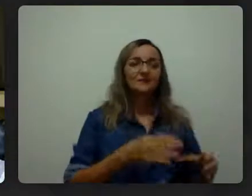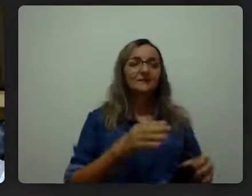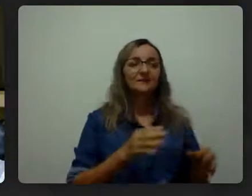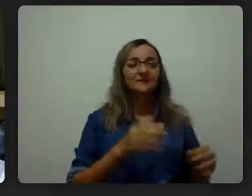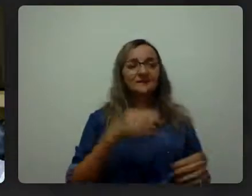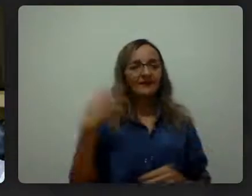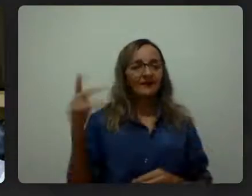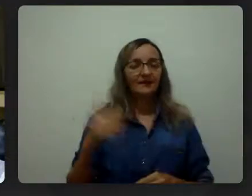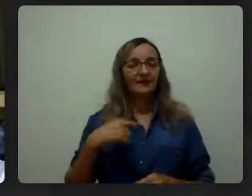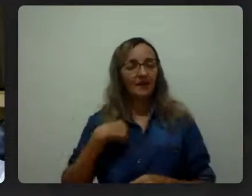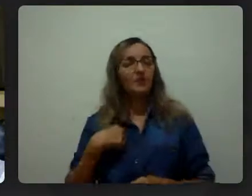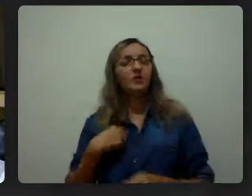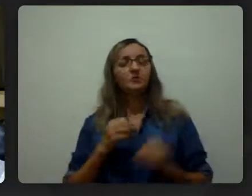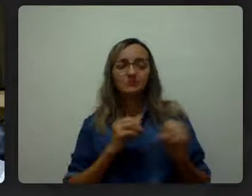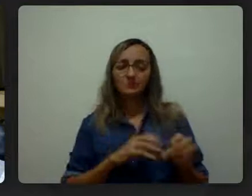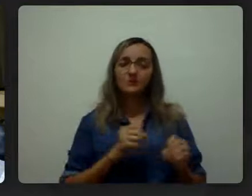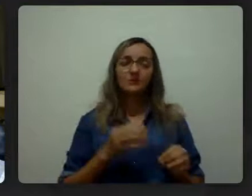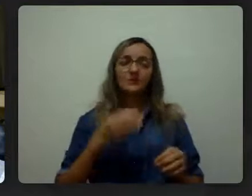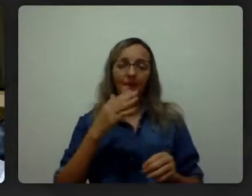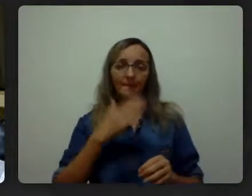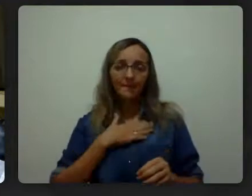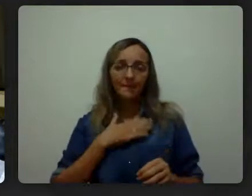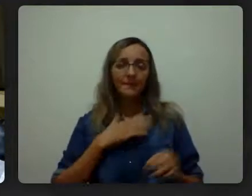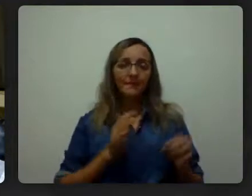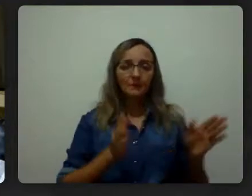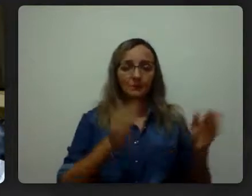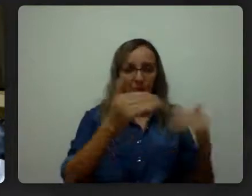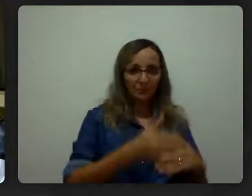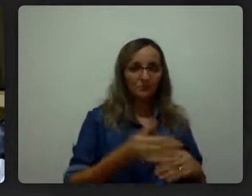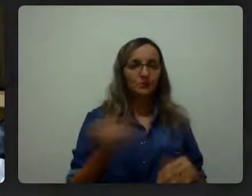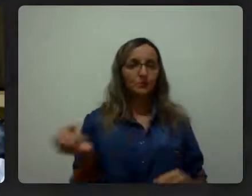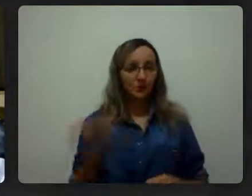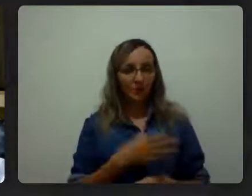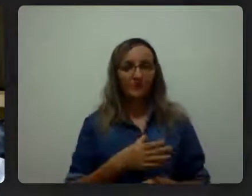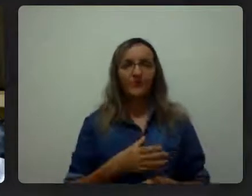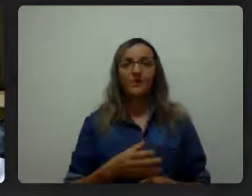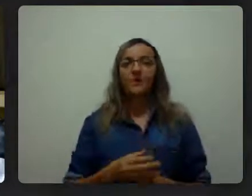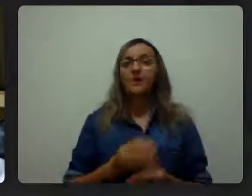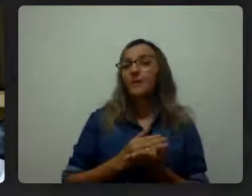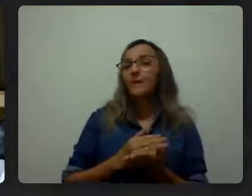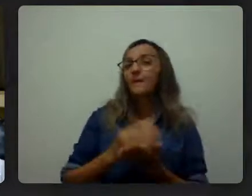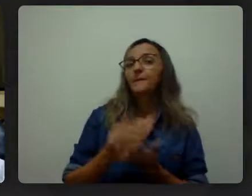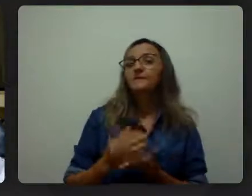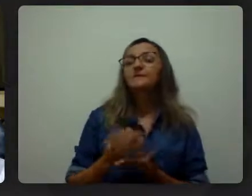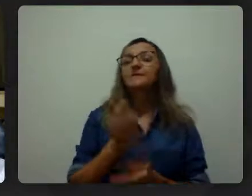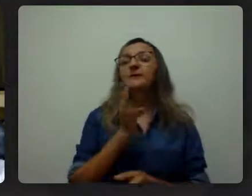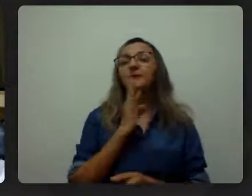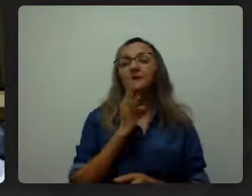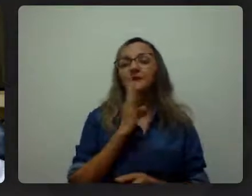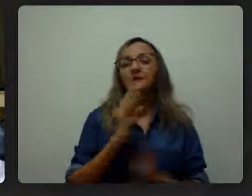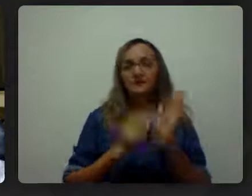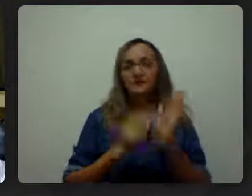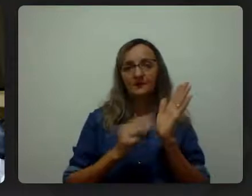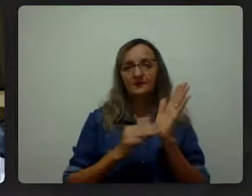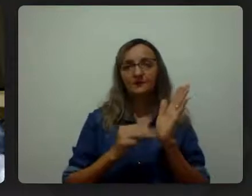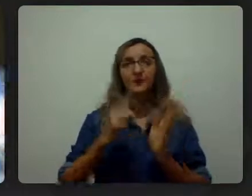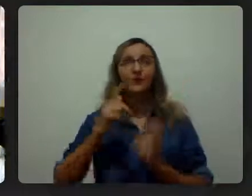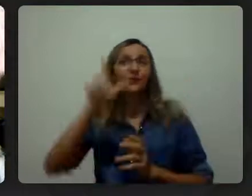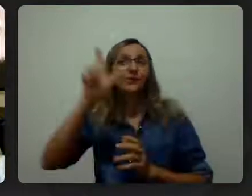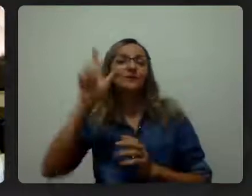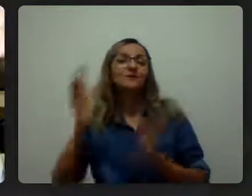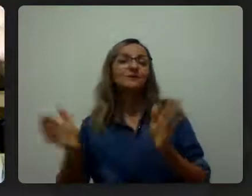vamos trabalhar, viu? Tem muita coisa para a gente fazer aí nessa maratona. E falando em chocolate também, né? Vamos mostrar, pessoal, o que a gente tem aqui. Olha